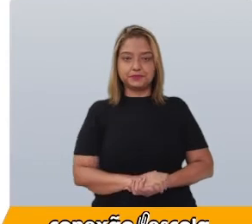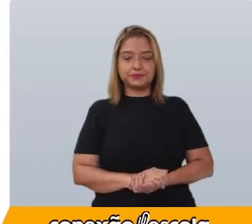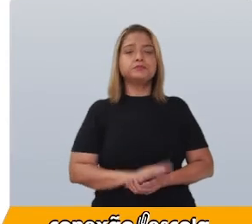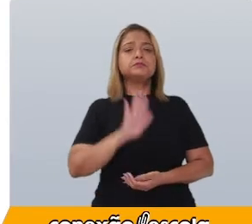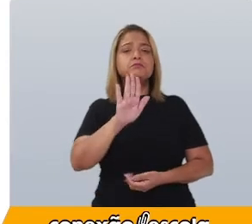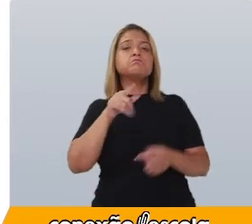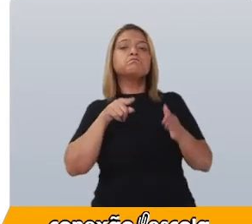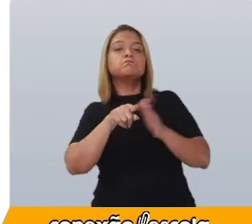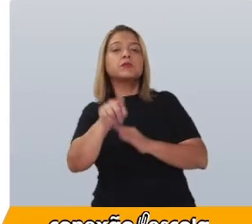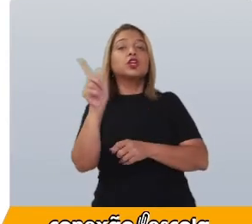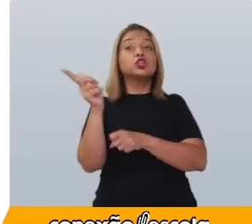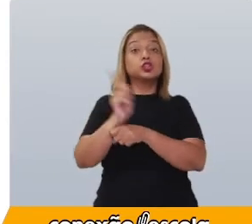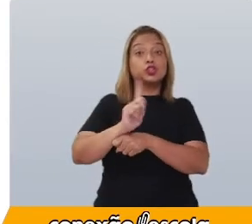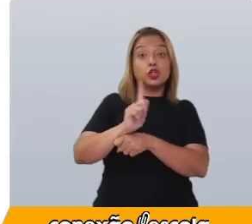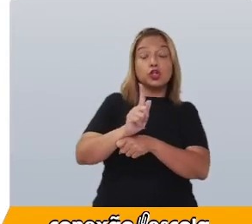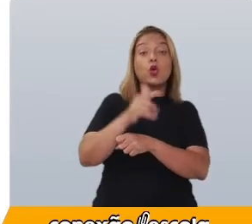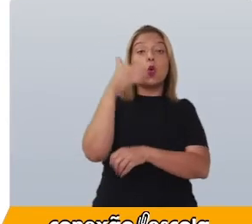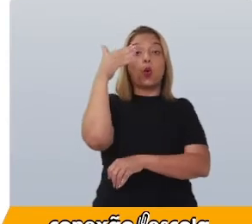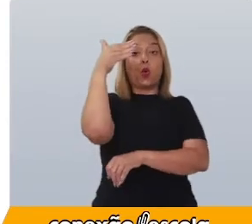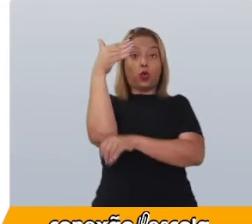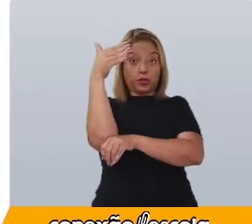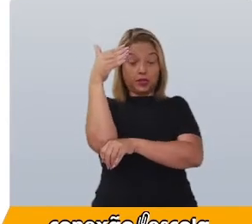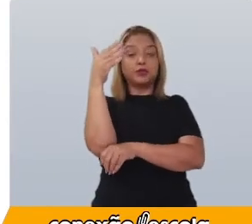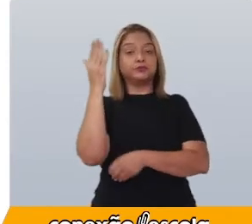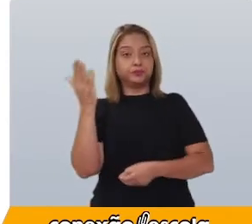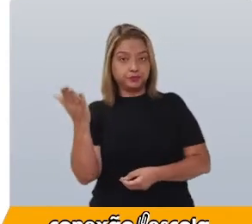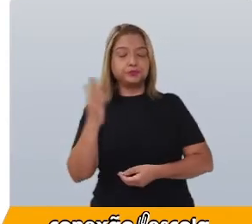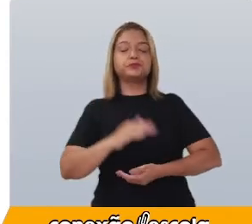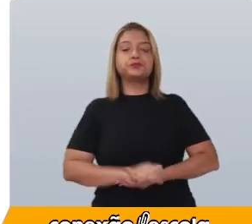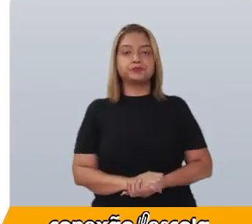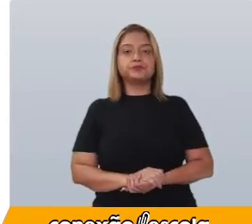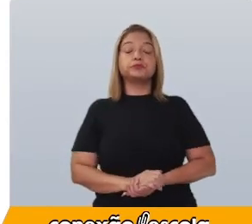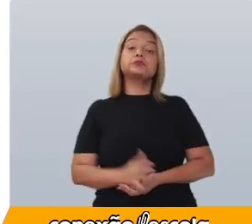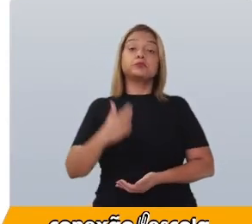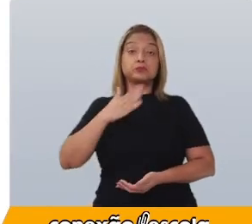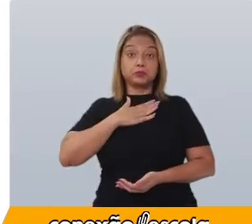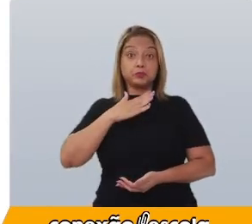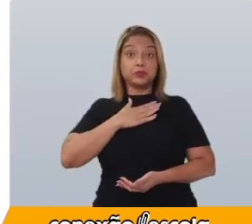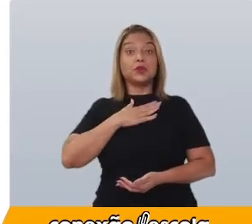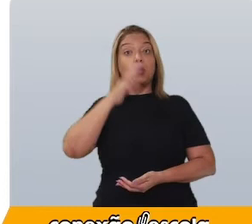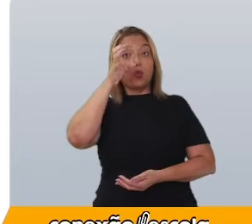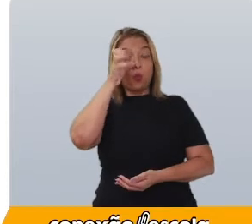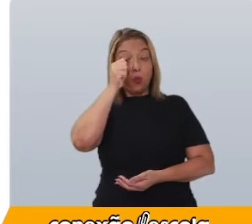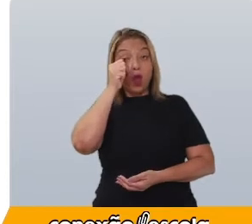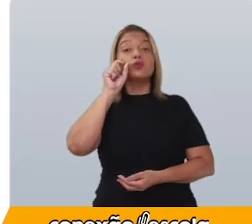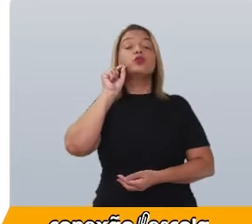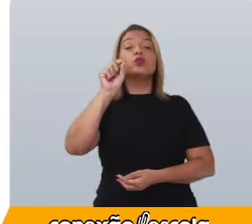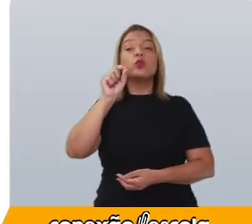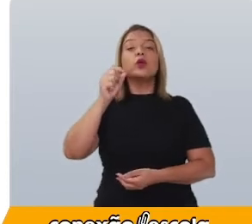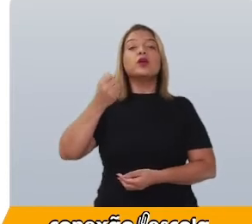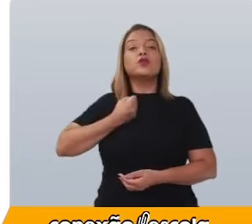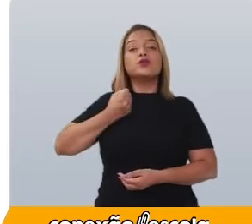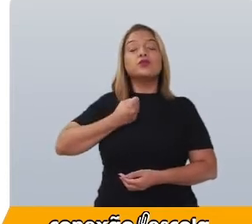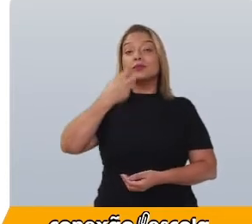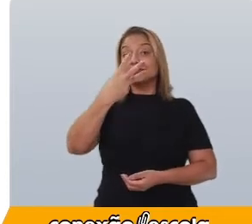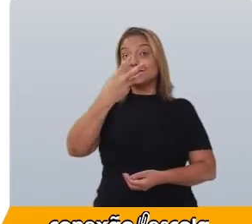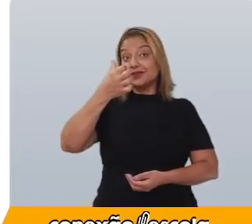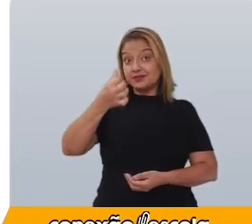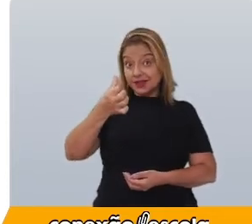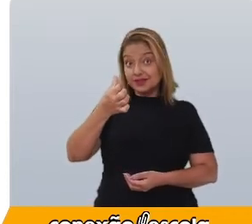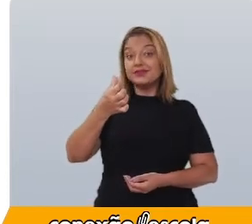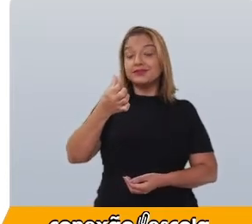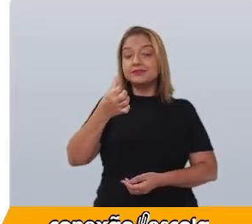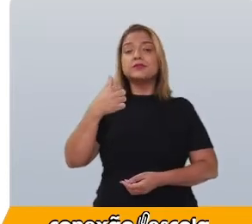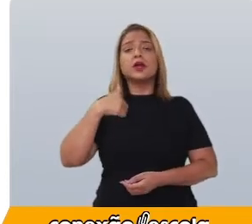Prezado gerente do Hotel Hospedar, sou a hóspede do quarto 36